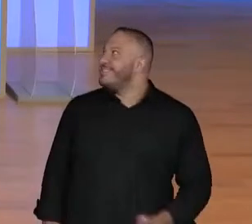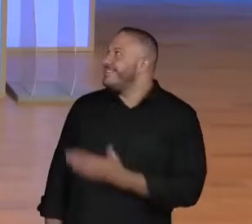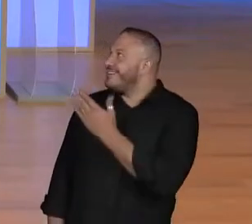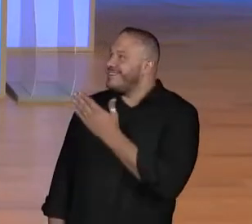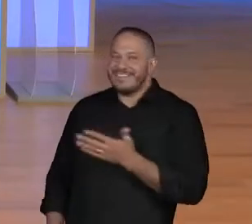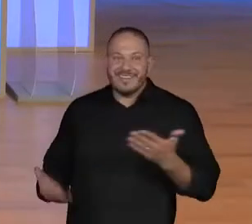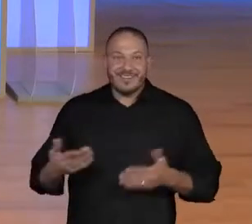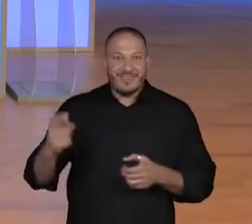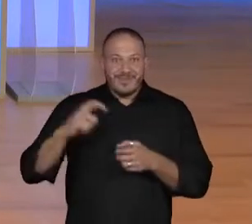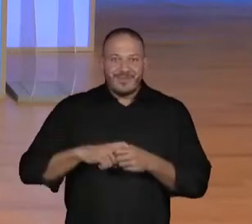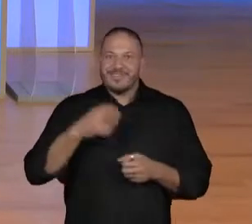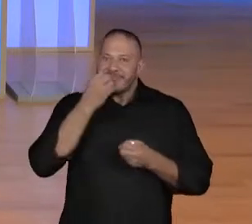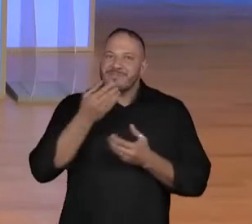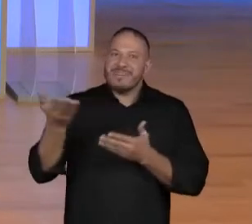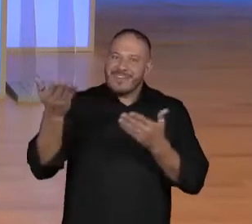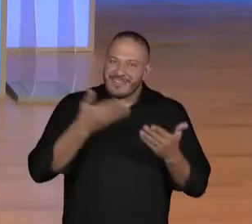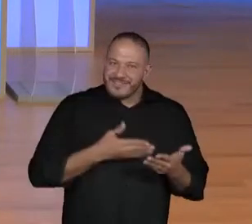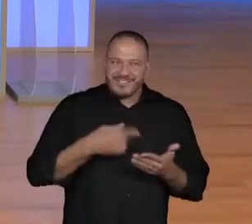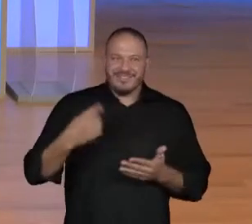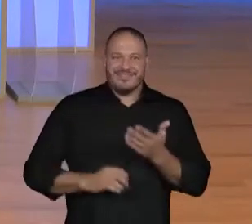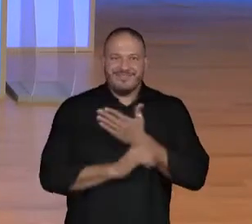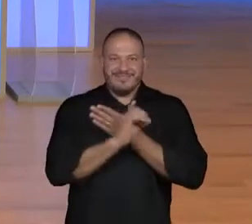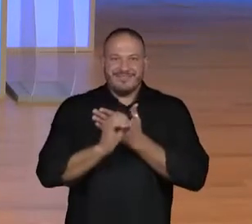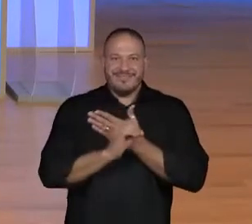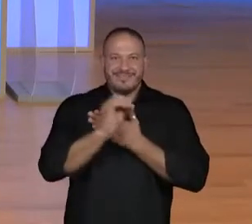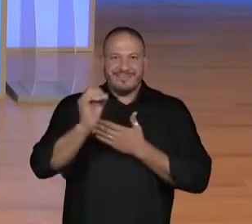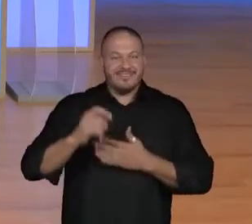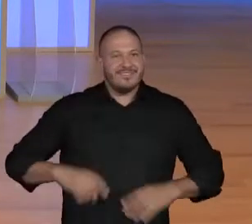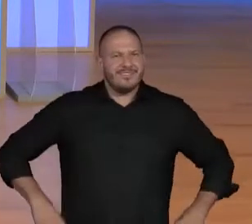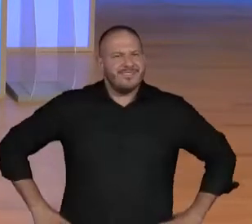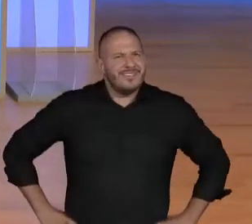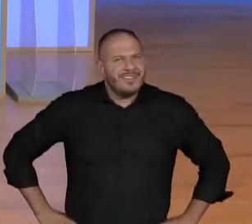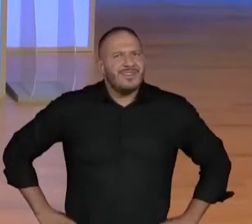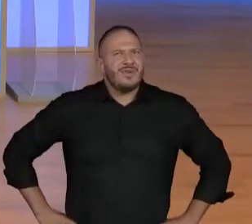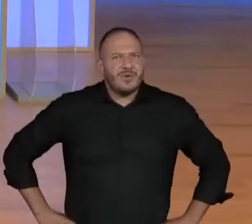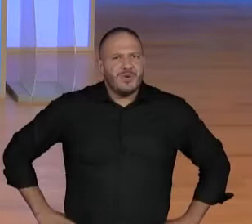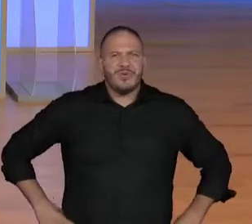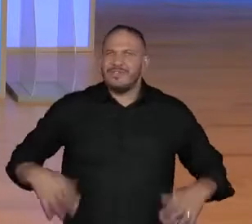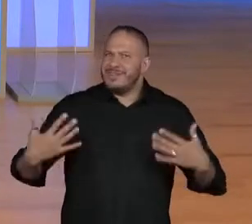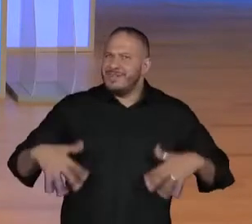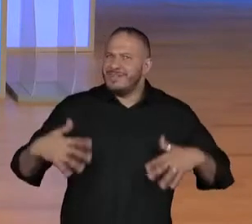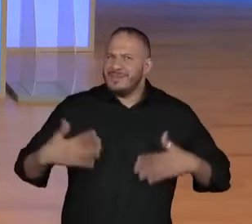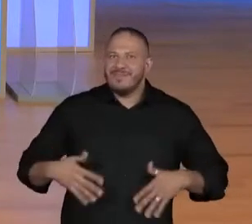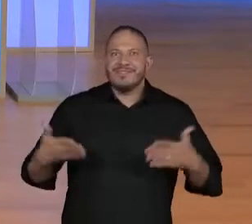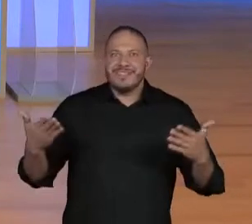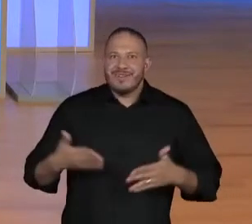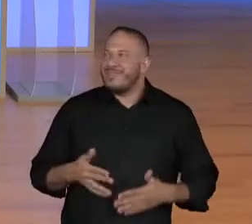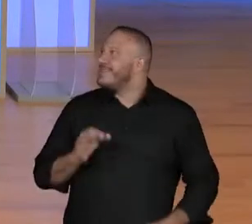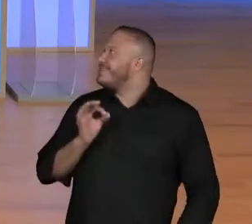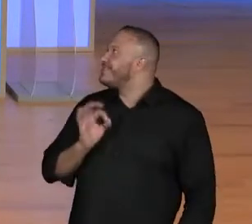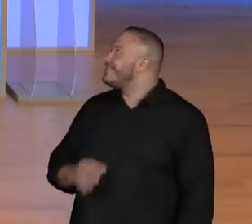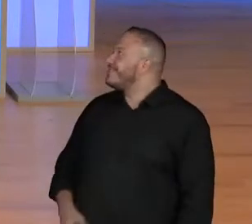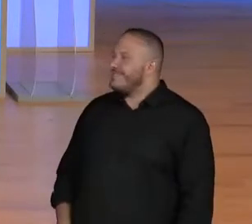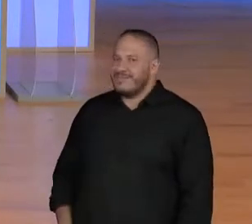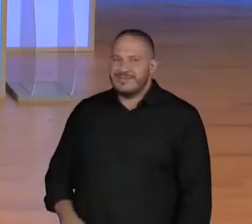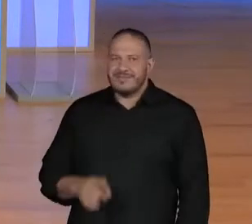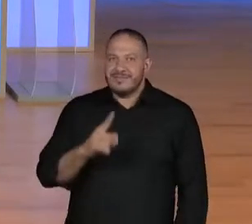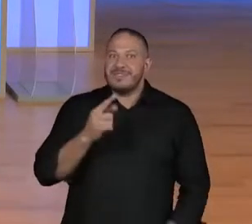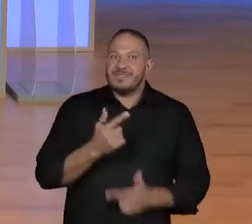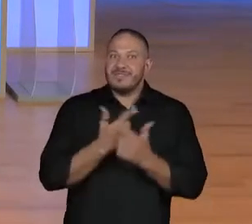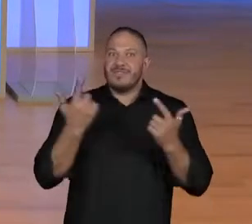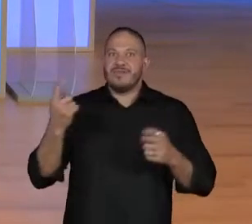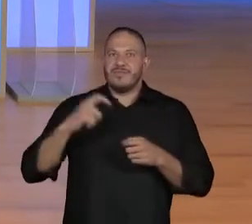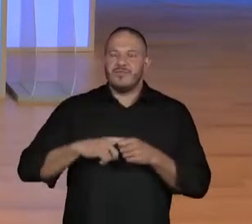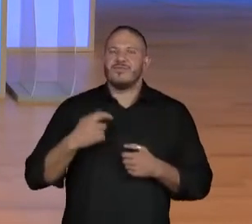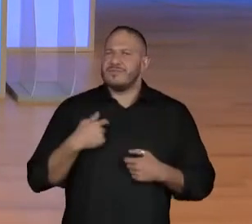Voltei! Bem-vindos ao Centro de Mídias, galerinha. Olha, que sufoco que eu passei agora, hein, Ana Lu? Ainda bem que você voltou. Eu